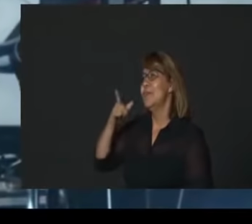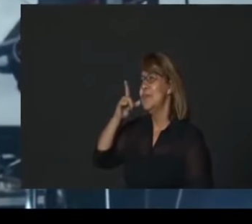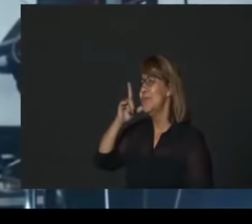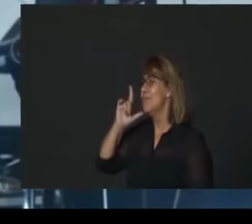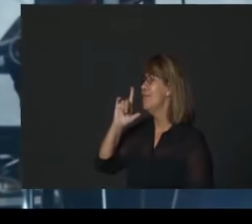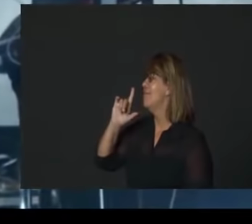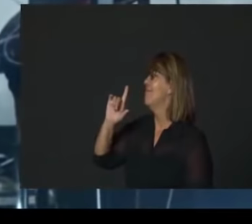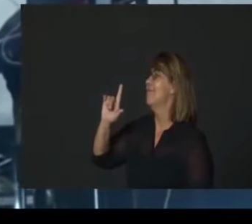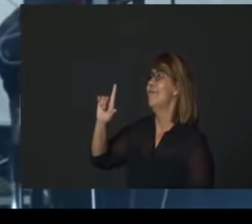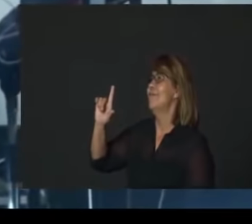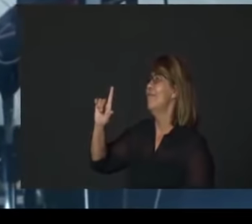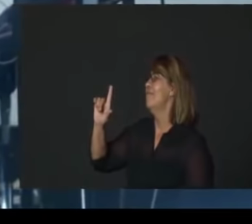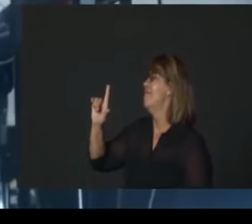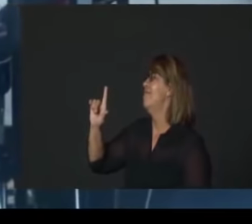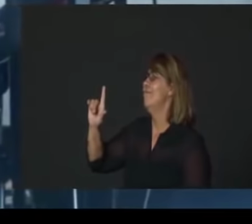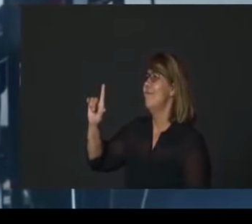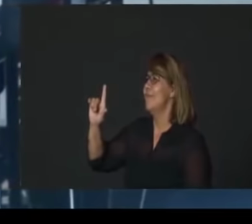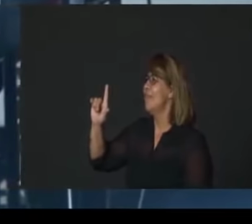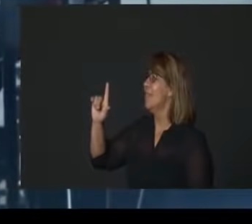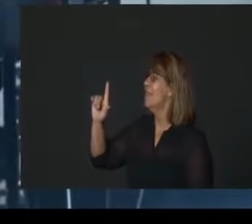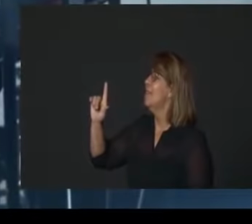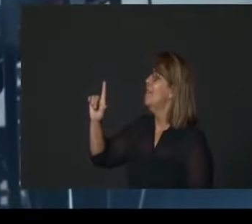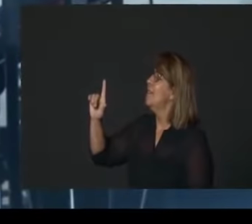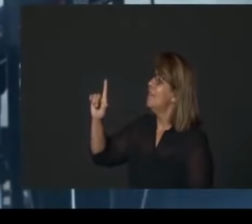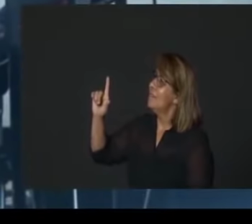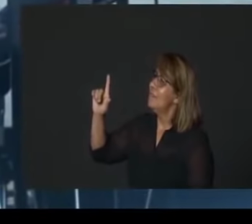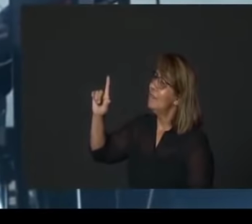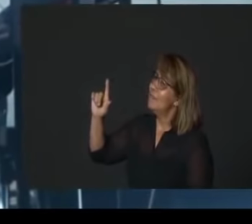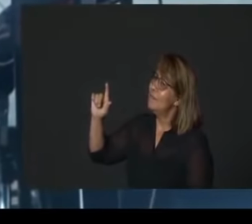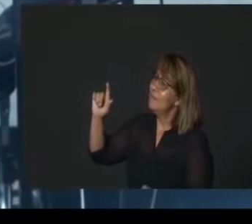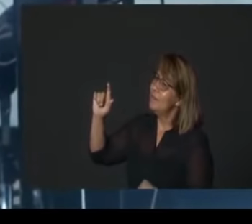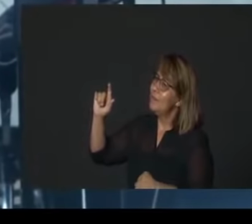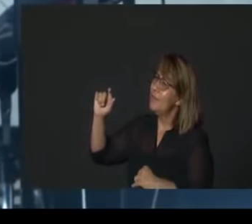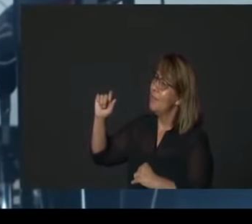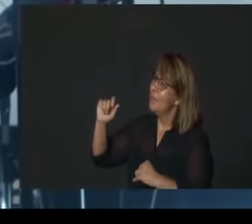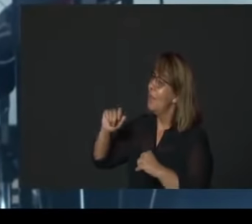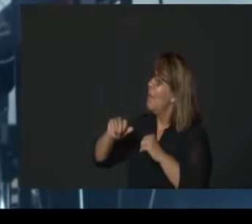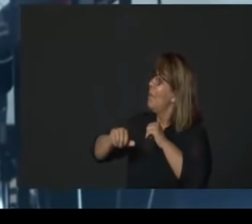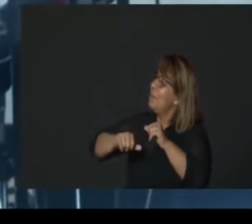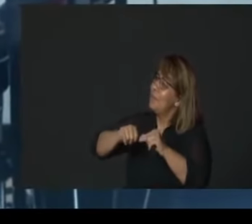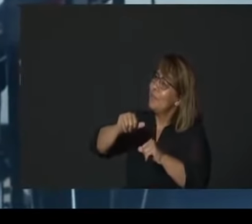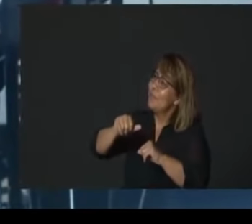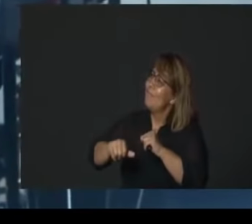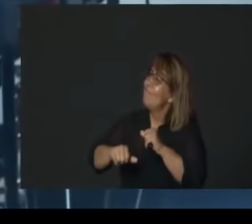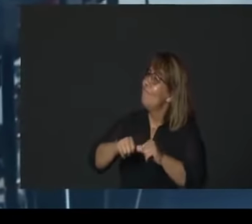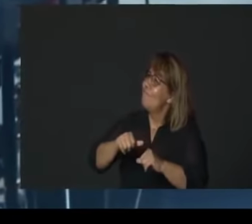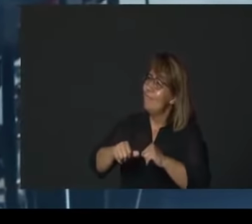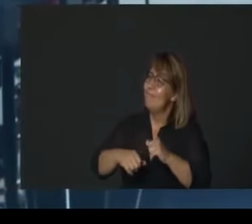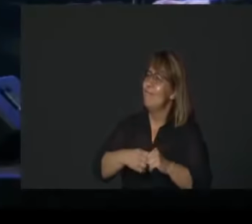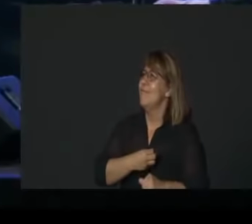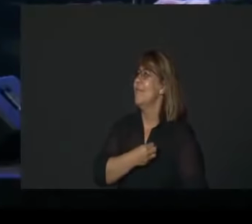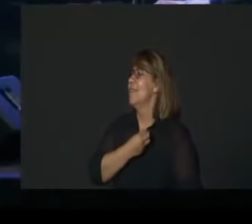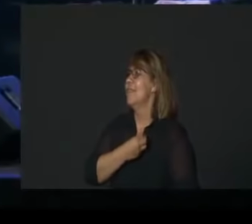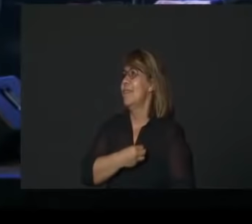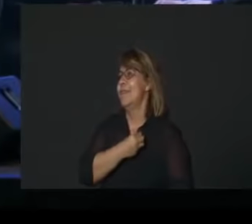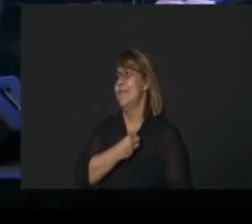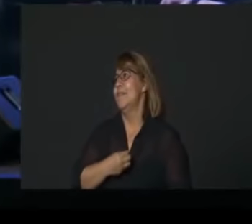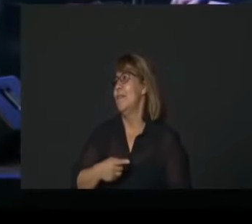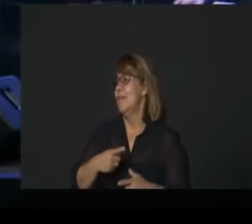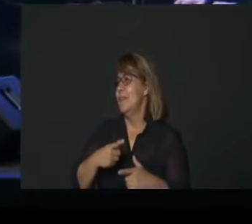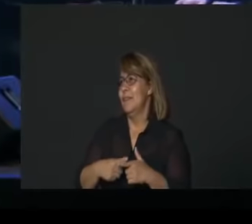Está difícil. Muda as circunstâncias que eu vivo. Eu